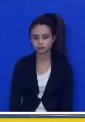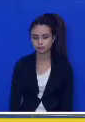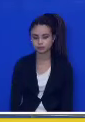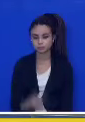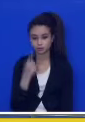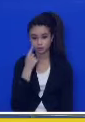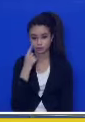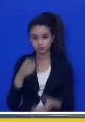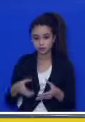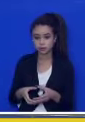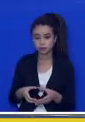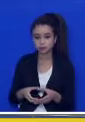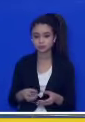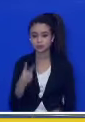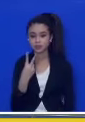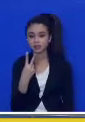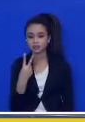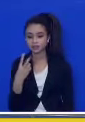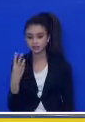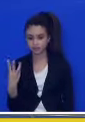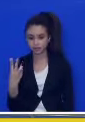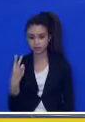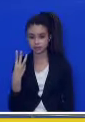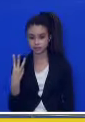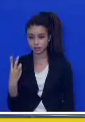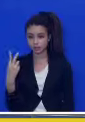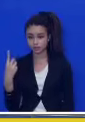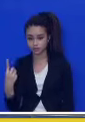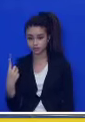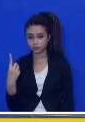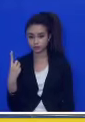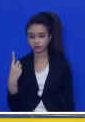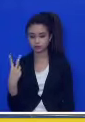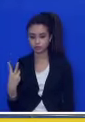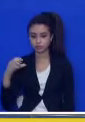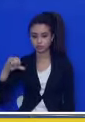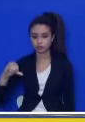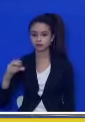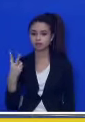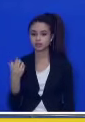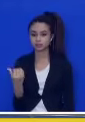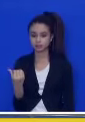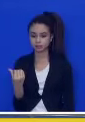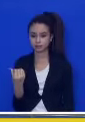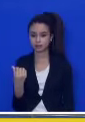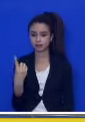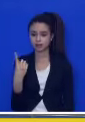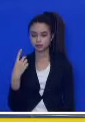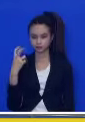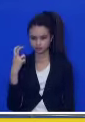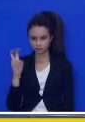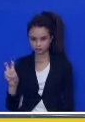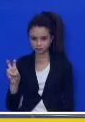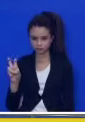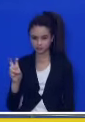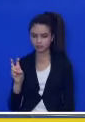366 do dia de sorte. 23, 31, 29, 26,